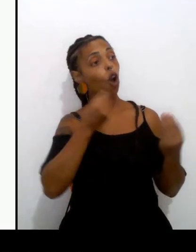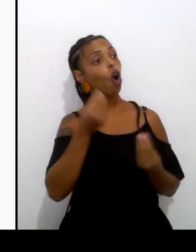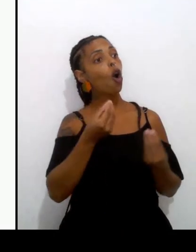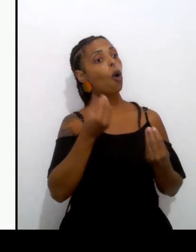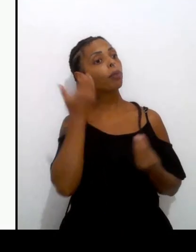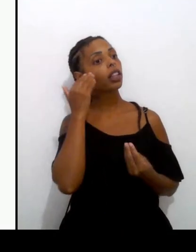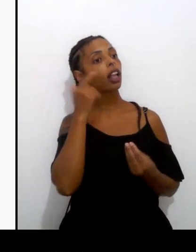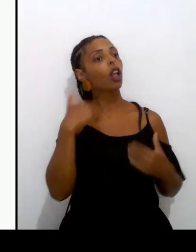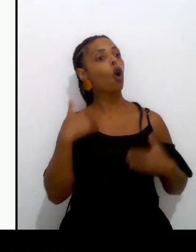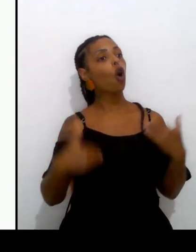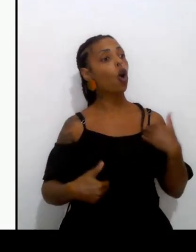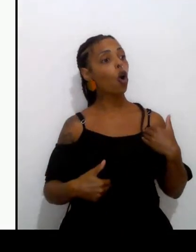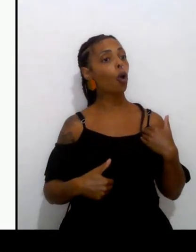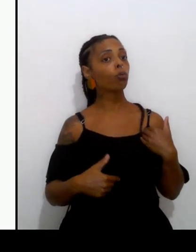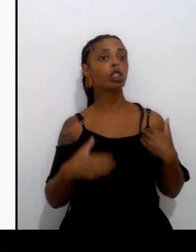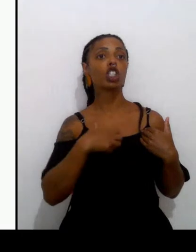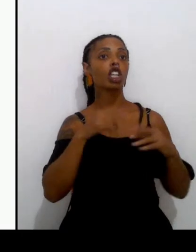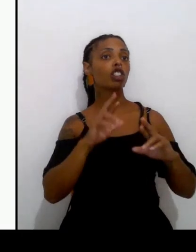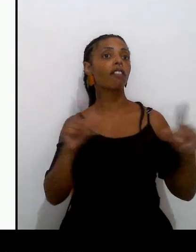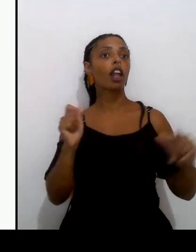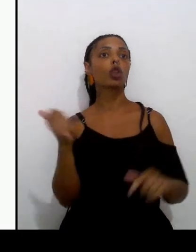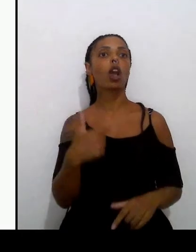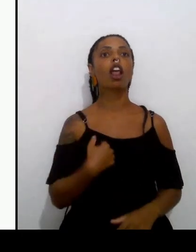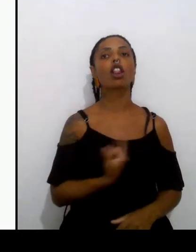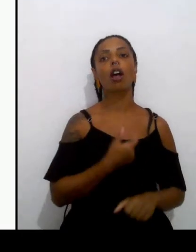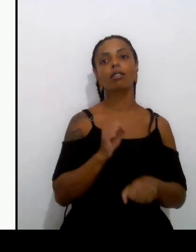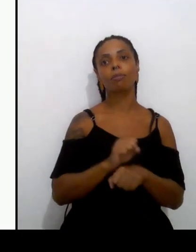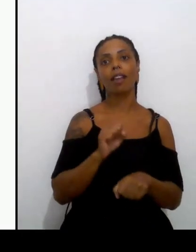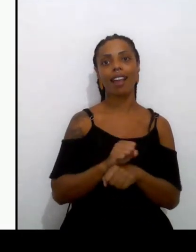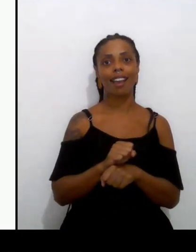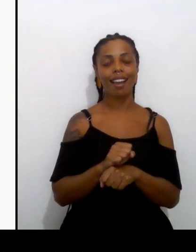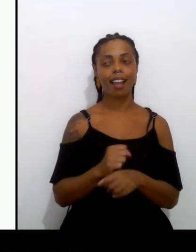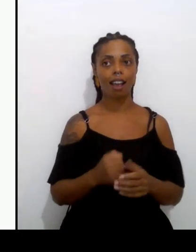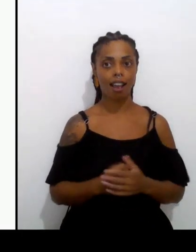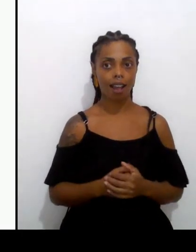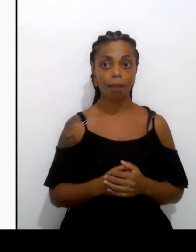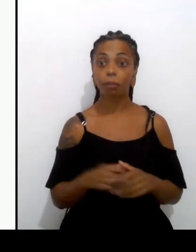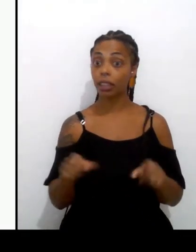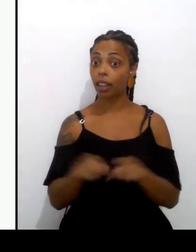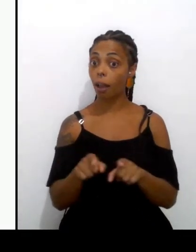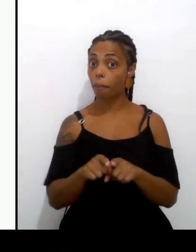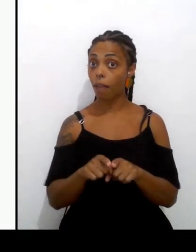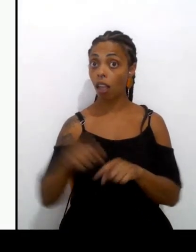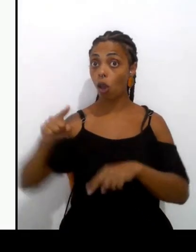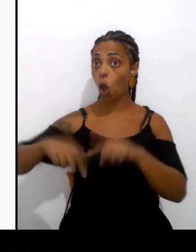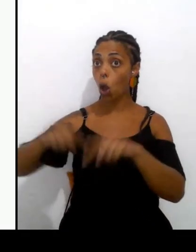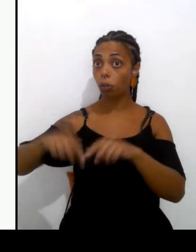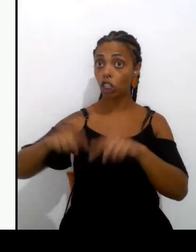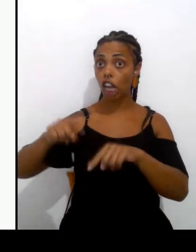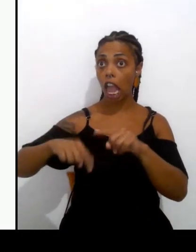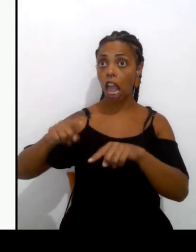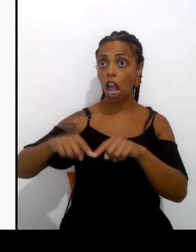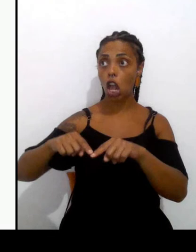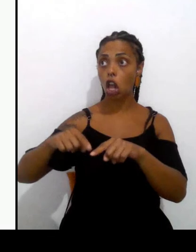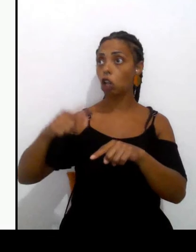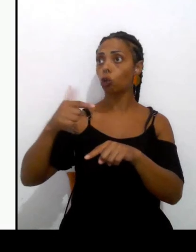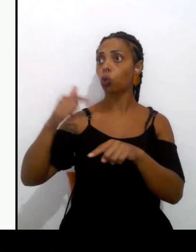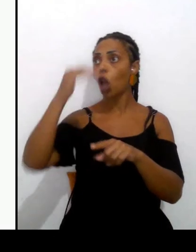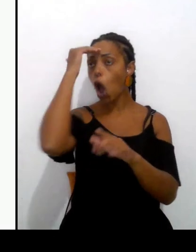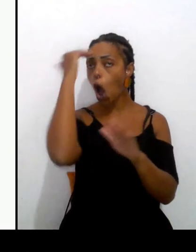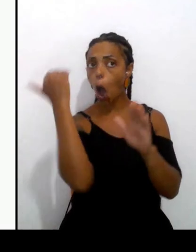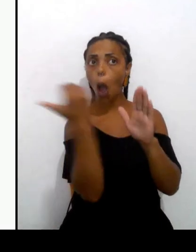que se comportassem Além disso os objetos não se comportam de acordo com as leis da natureza